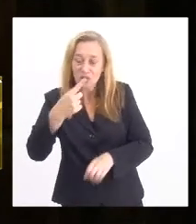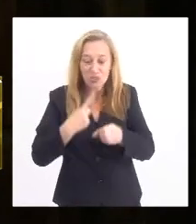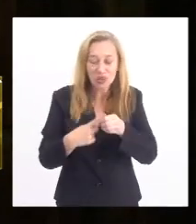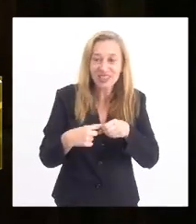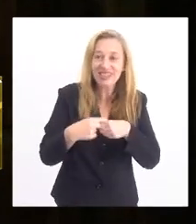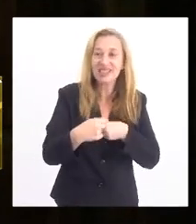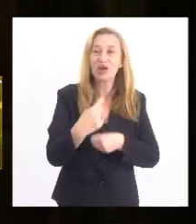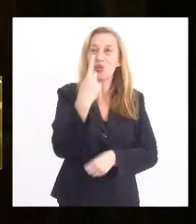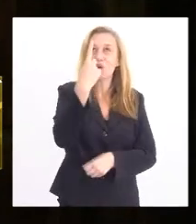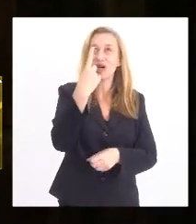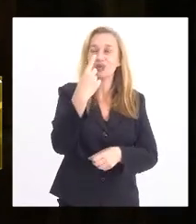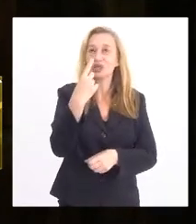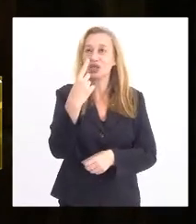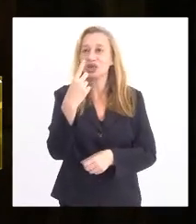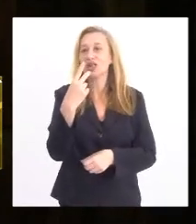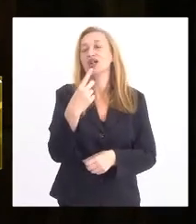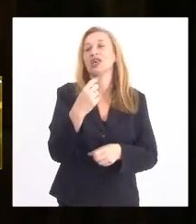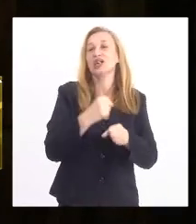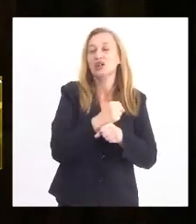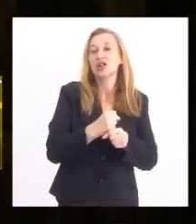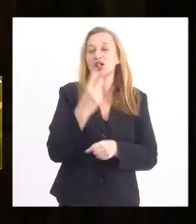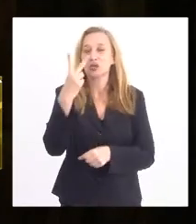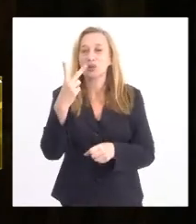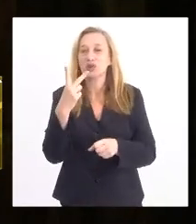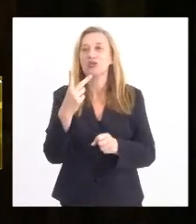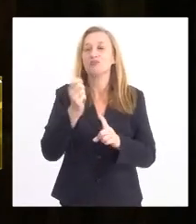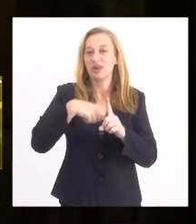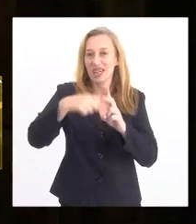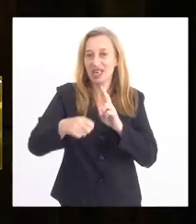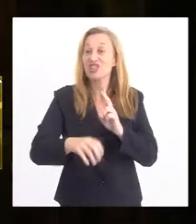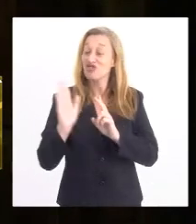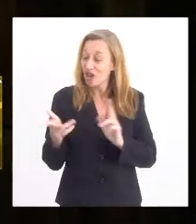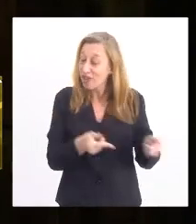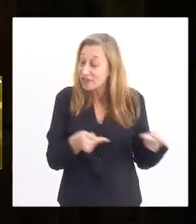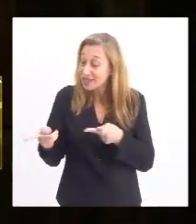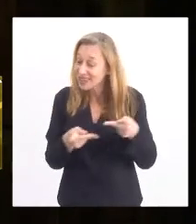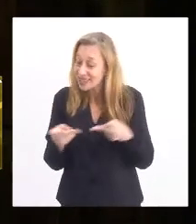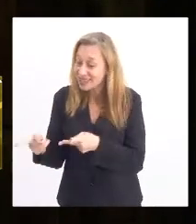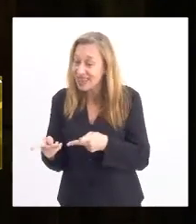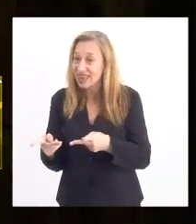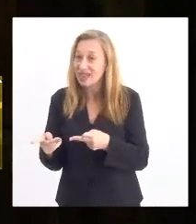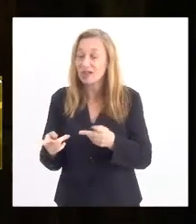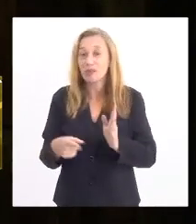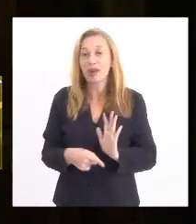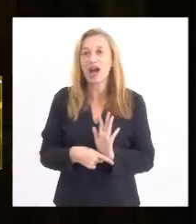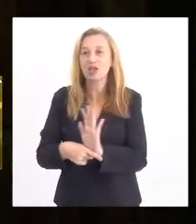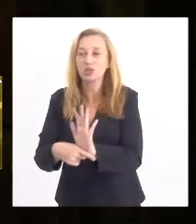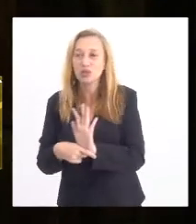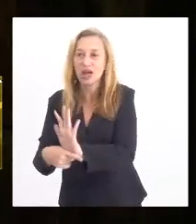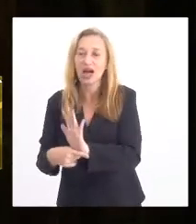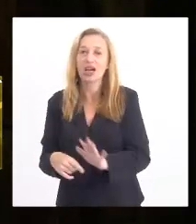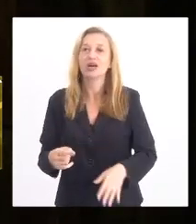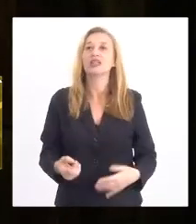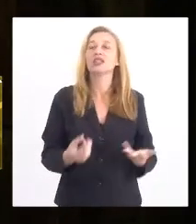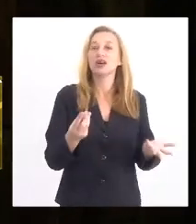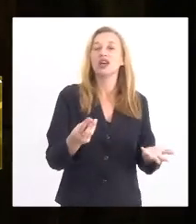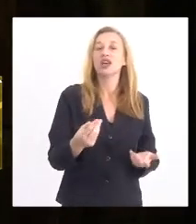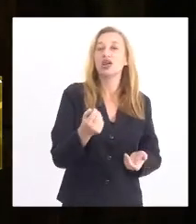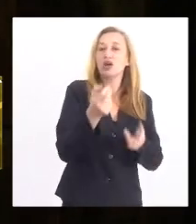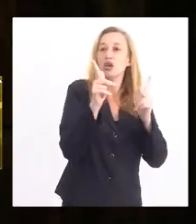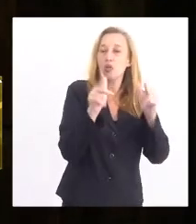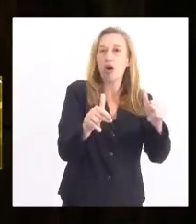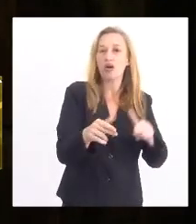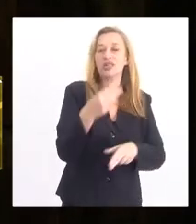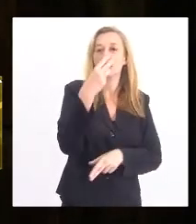nesse um ano e dois meses à frente do Ministério do Turismo já fui com soluções com entregas como essas três mil duzentos obras